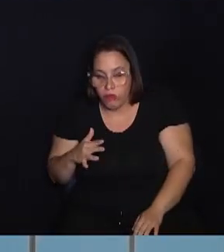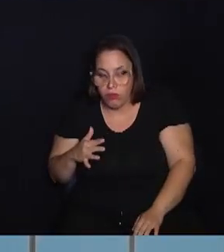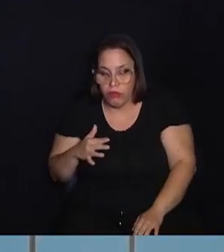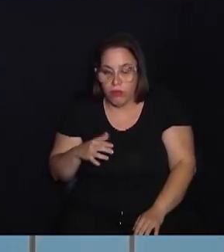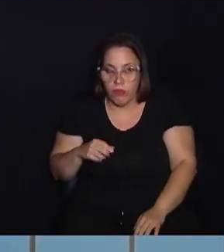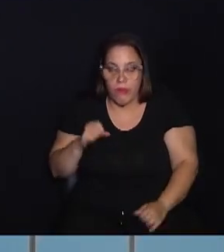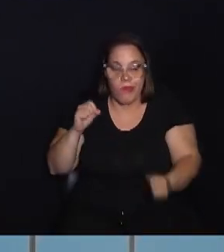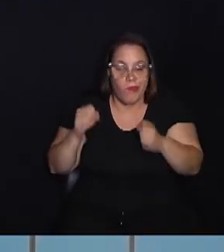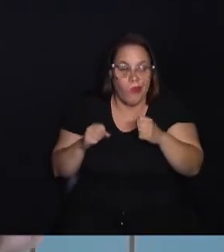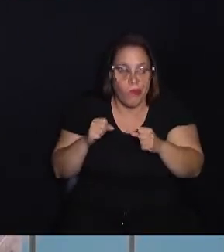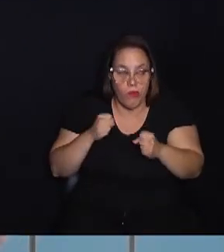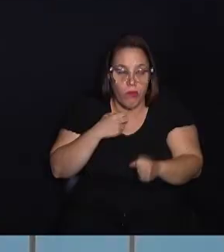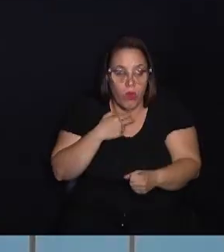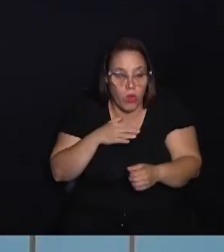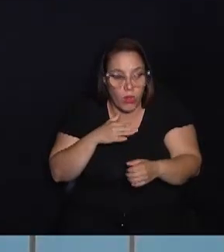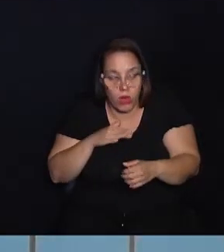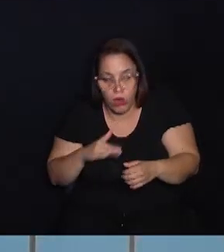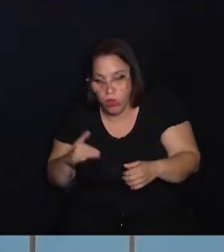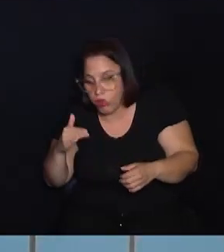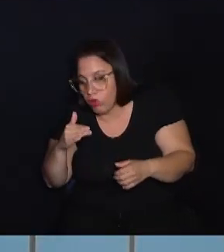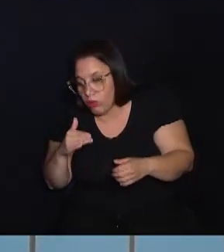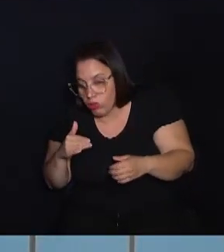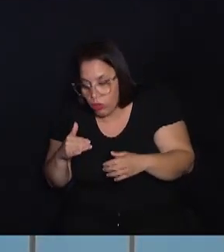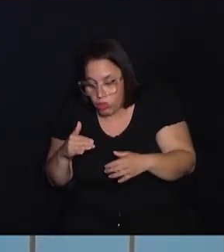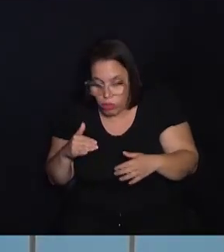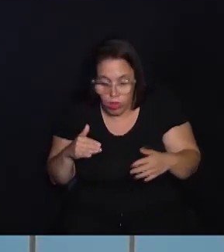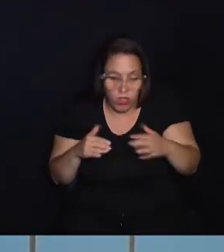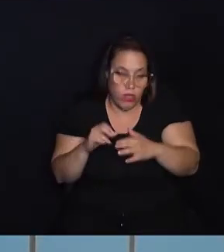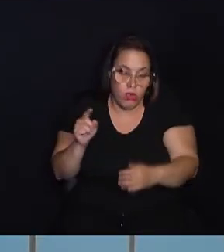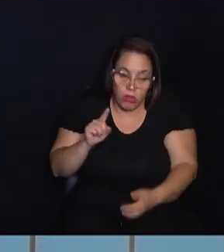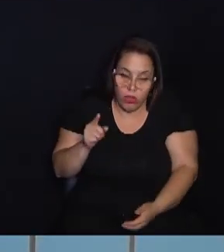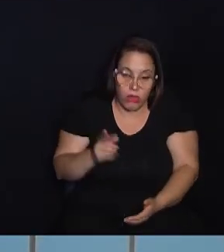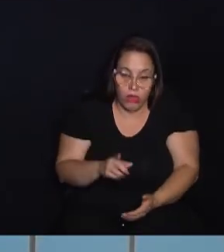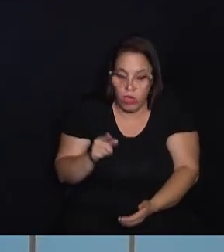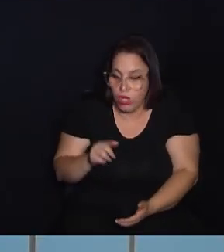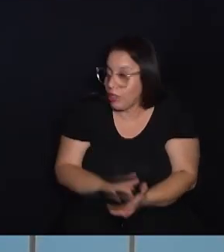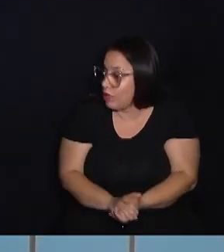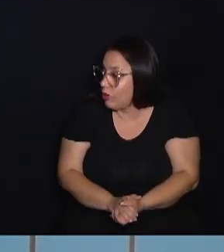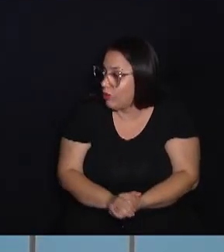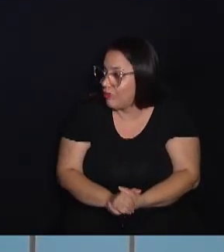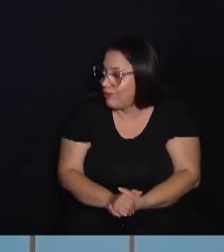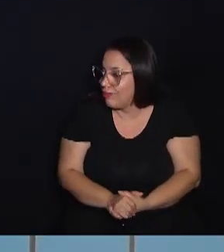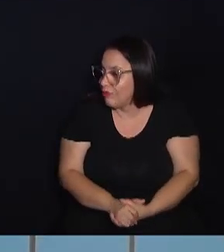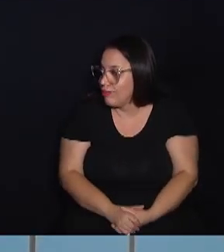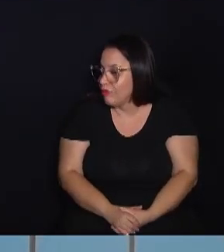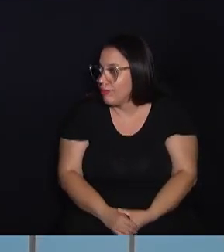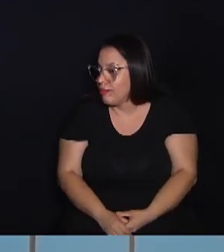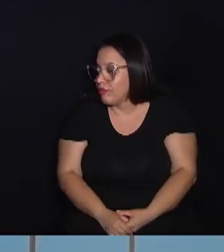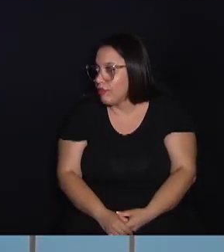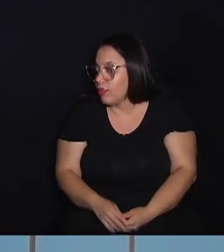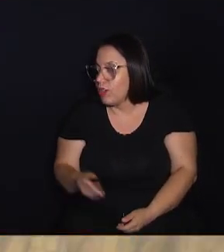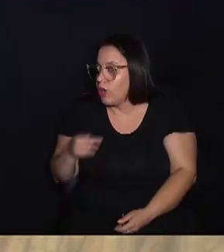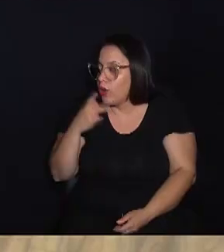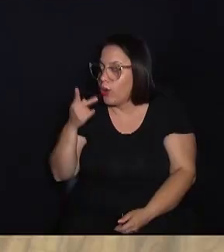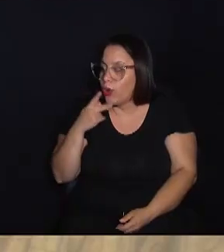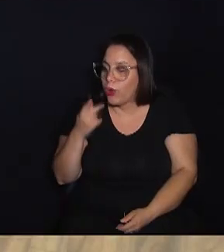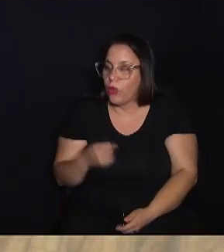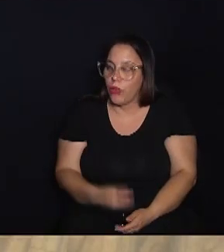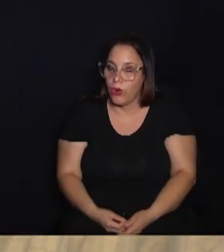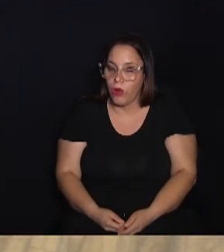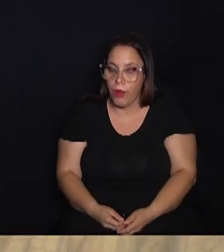que se pode haver um desvio ou não. Uhum. Né? É isso. A gente está falando aqui